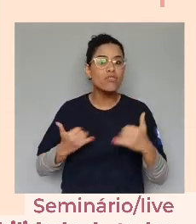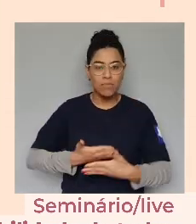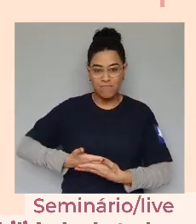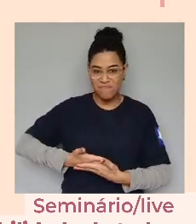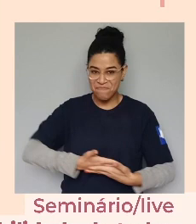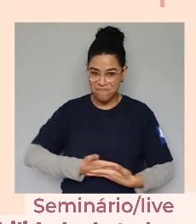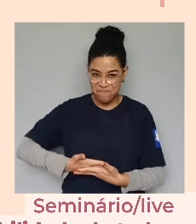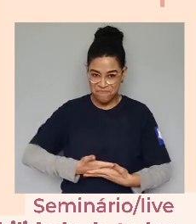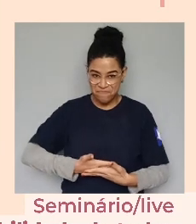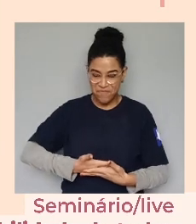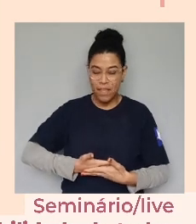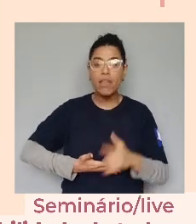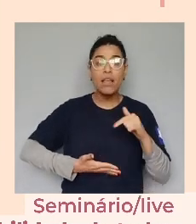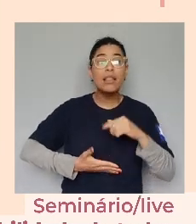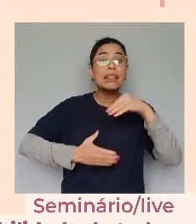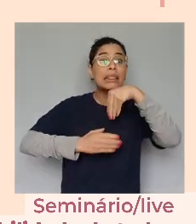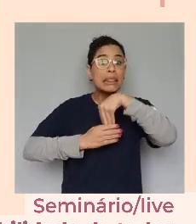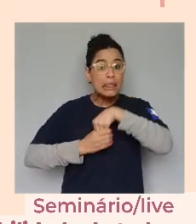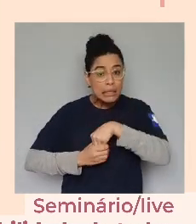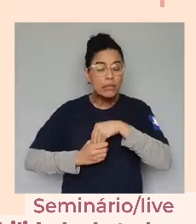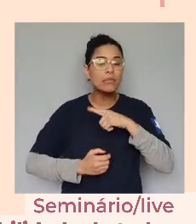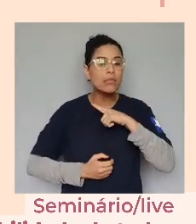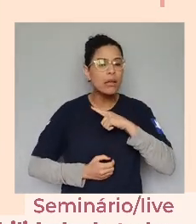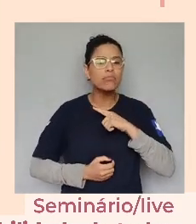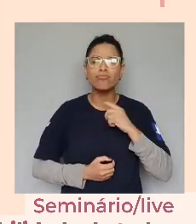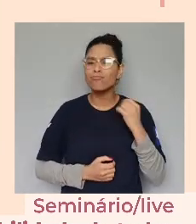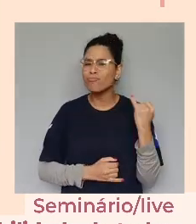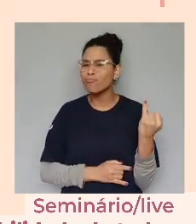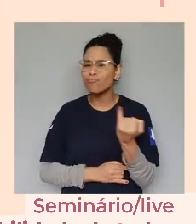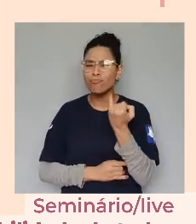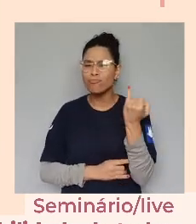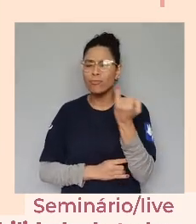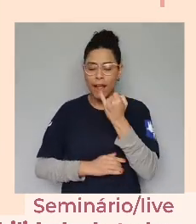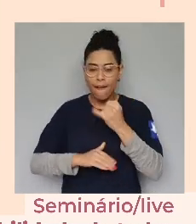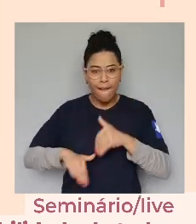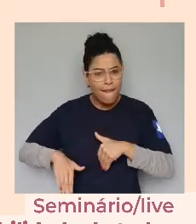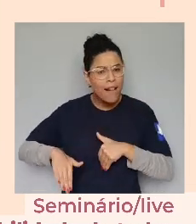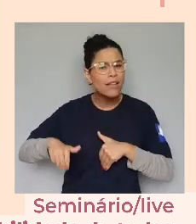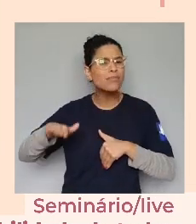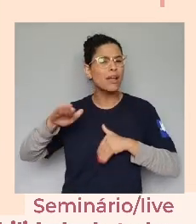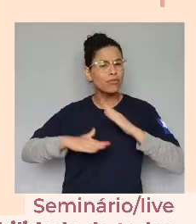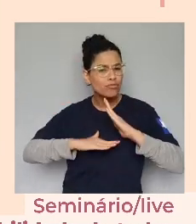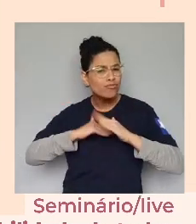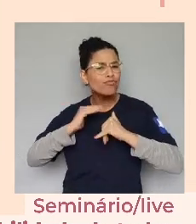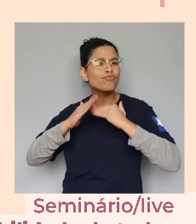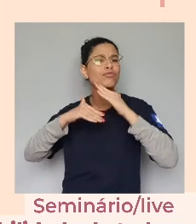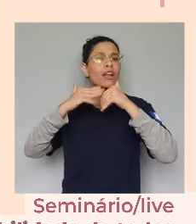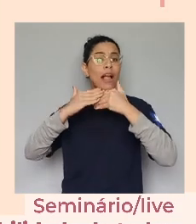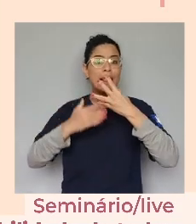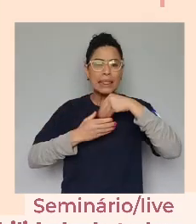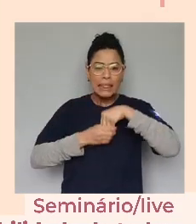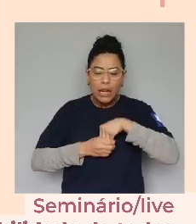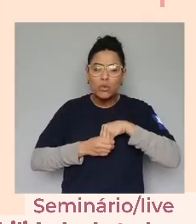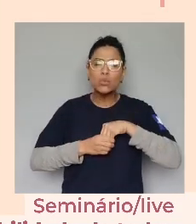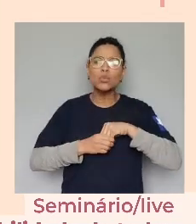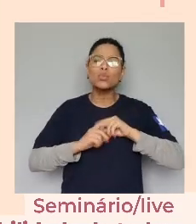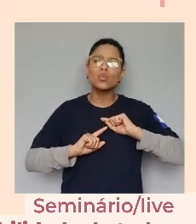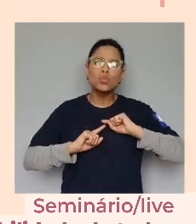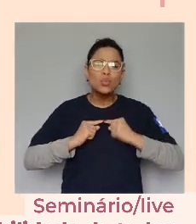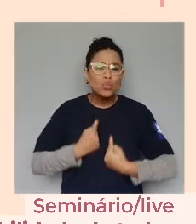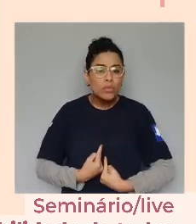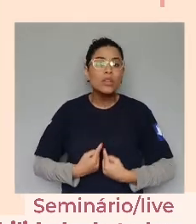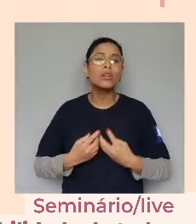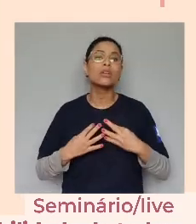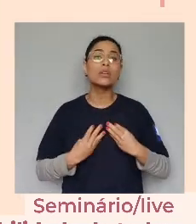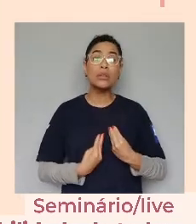bebê. Ela contém ácidos graxos essenciais que conferem um bom crescimento, um bom desenvolvimento do sistema nervoso central do